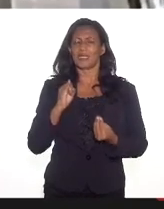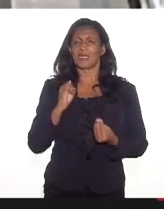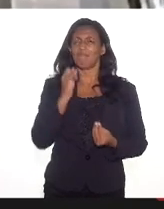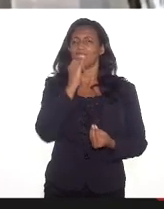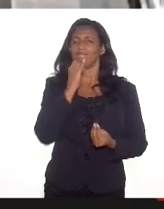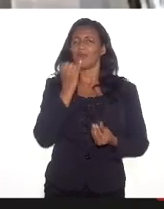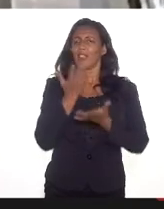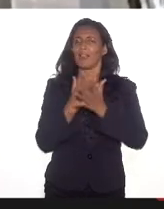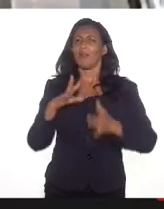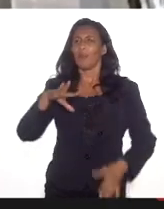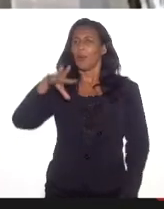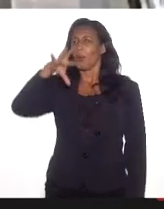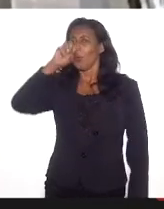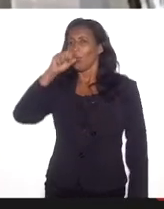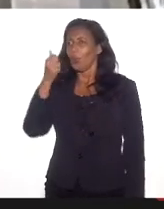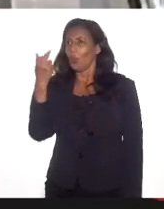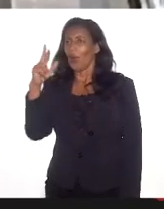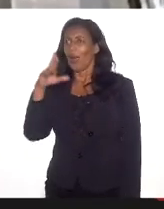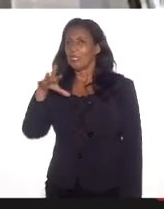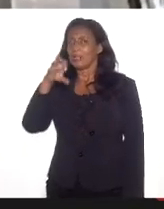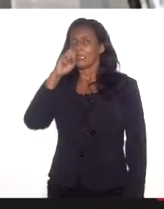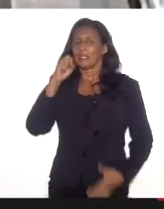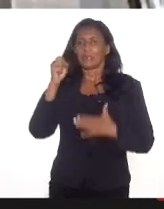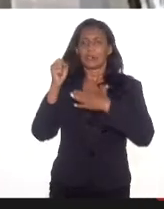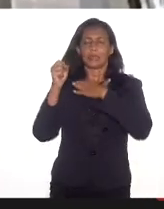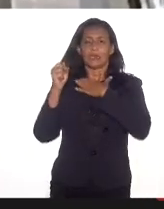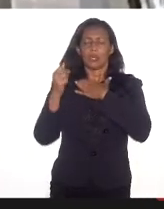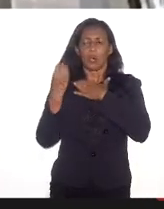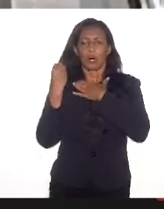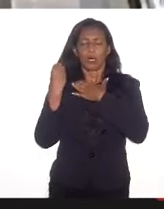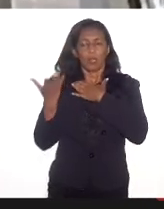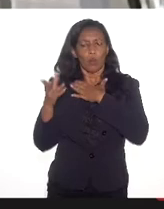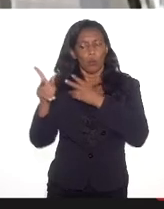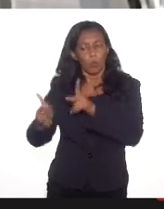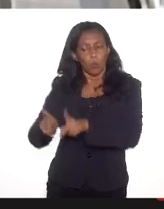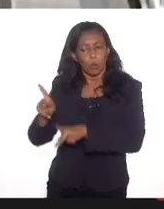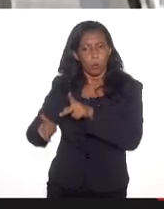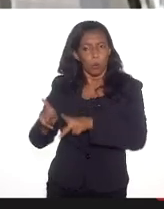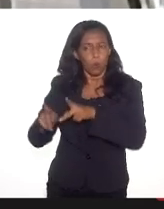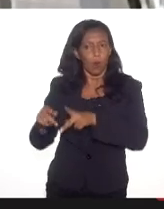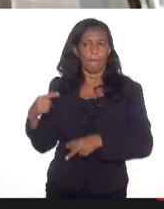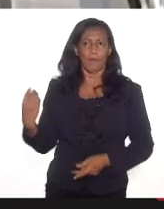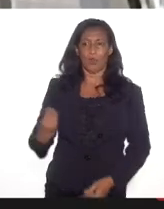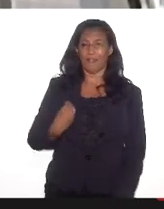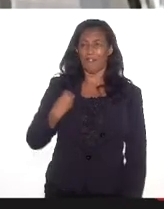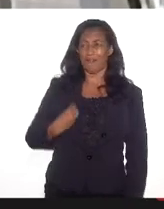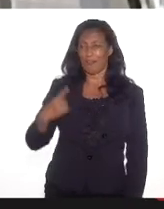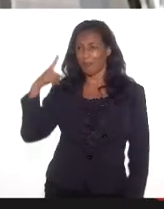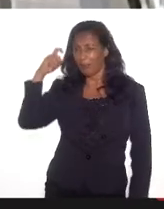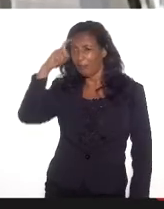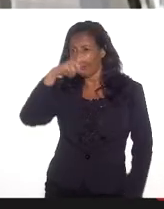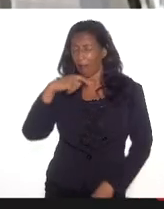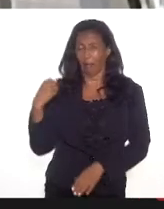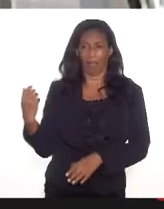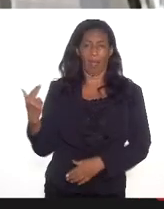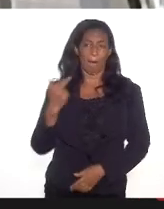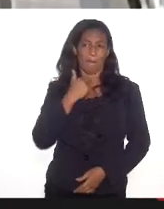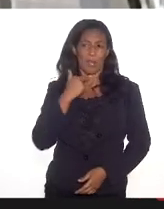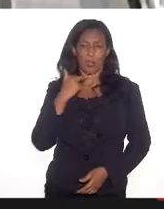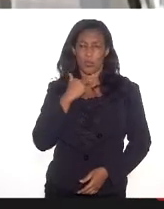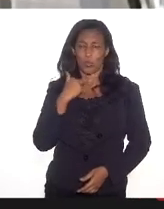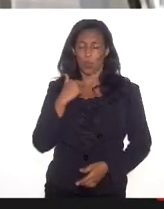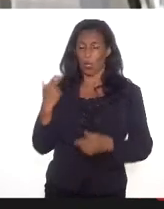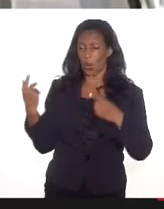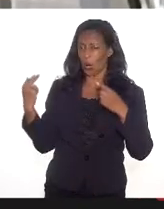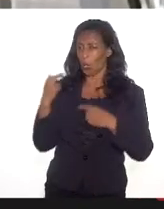mas eu vou lembrar que essa população vive profundas asfixias em todos os sentidos elas não podem sair dos seus